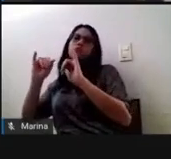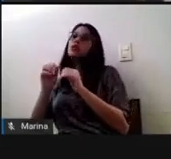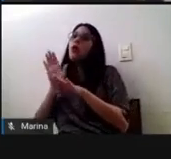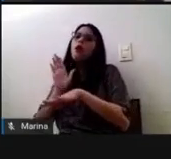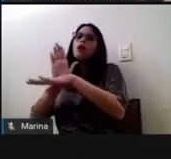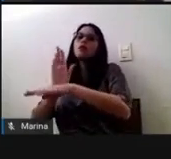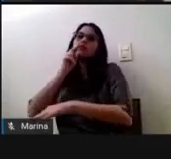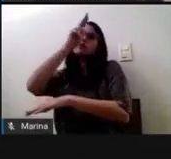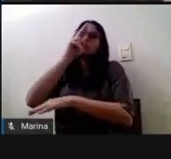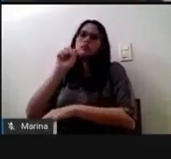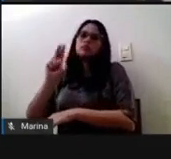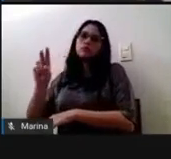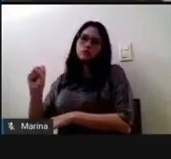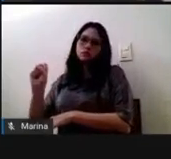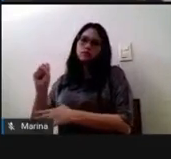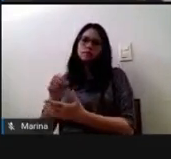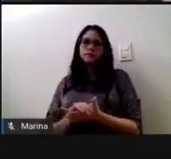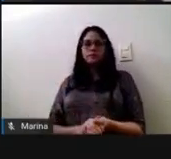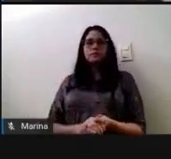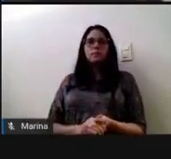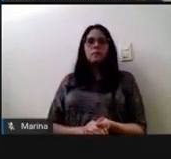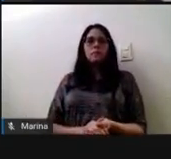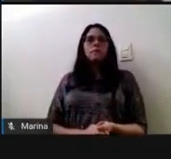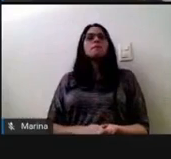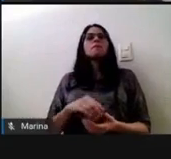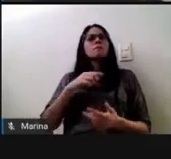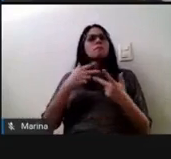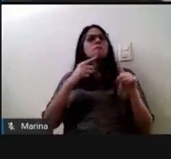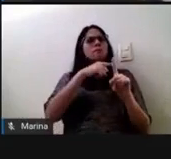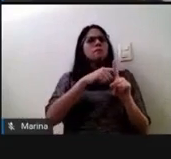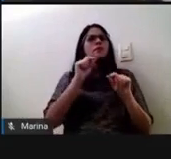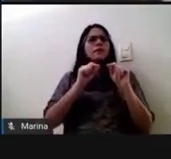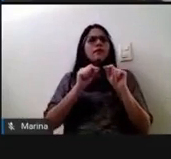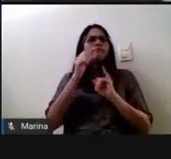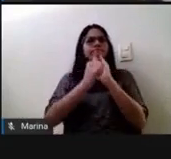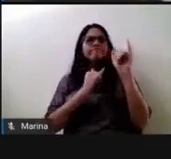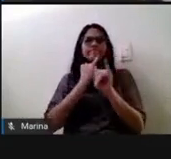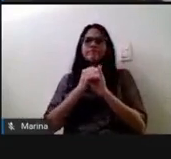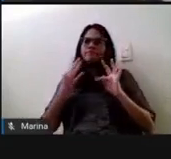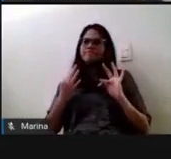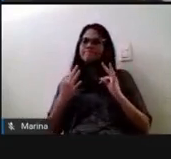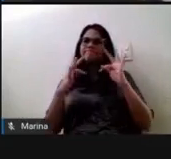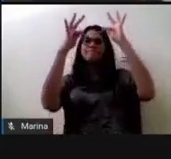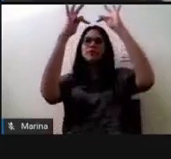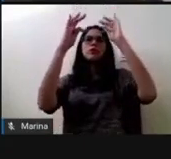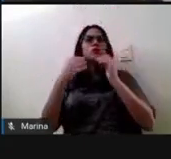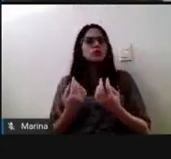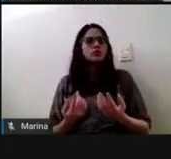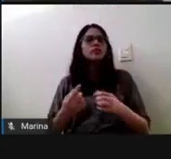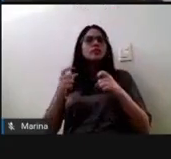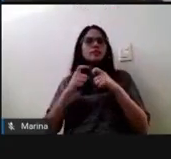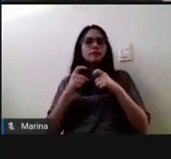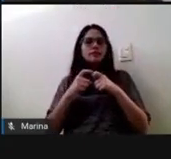Bom, a gente tem também como pontos positivos uma informatização grande, né, telemedicina, aumento de estratégias interativas